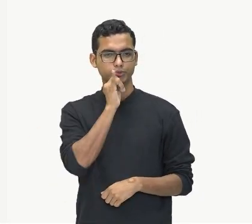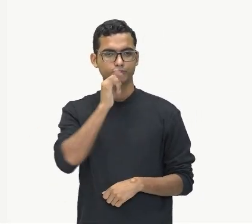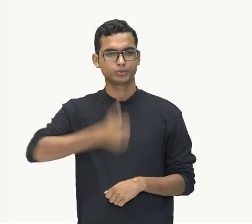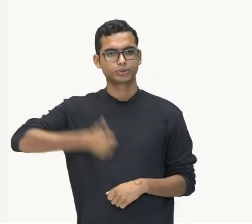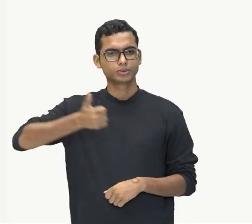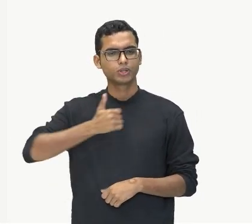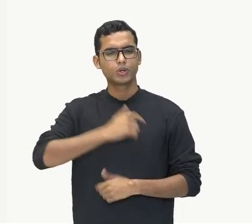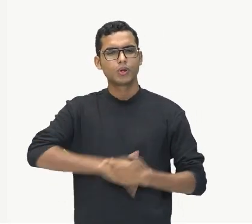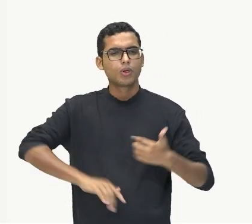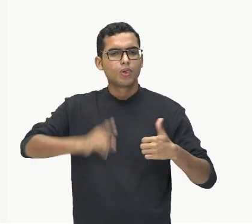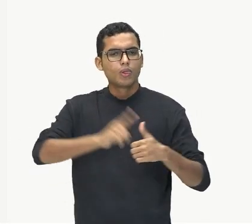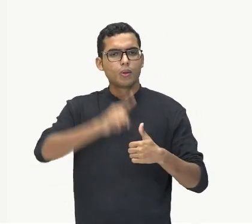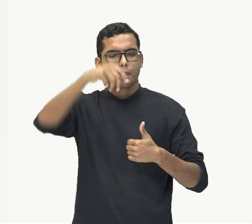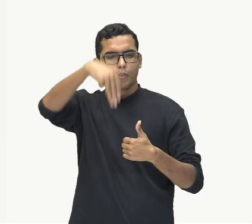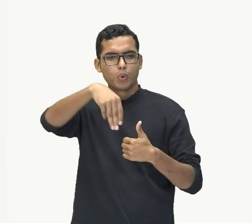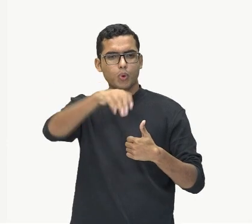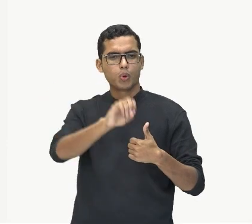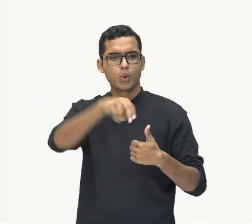monobases,